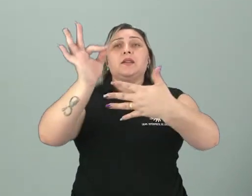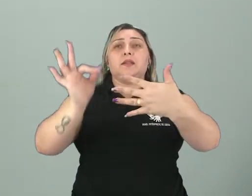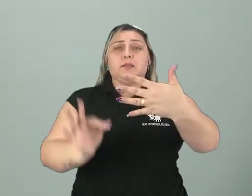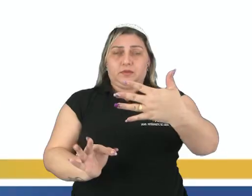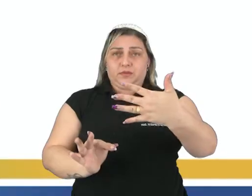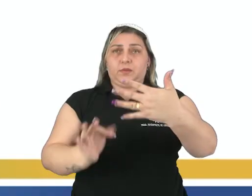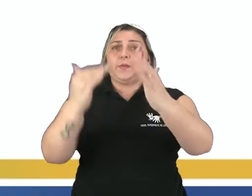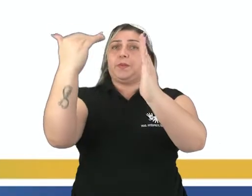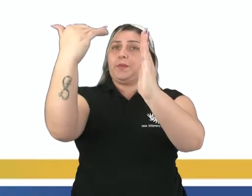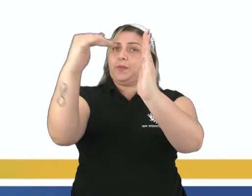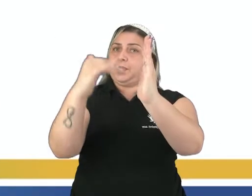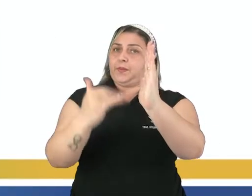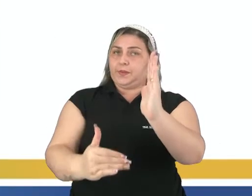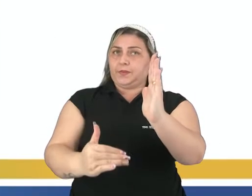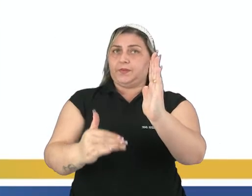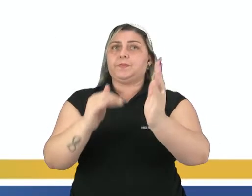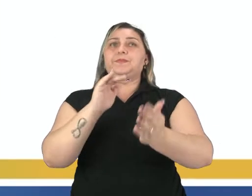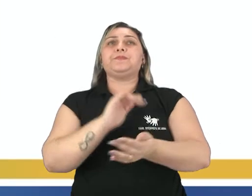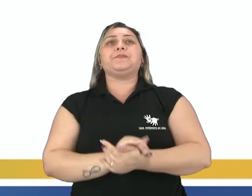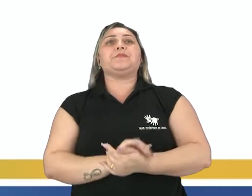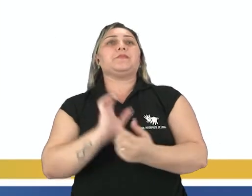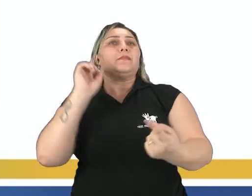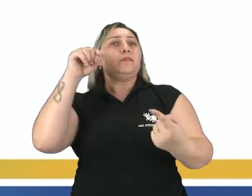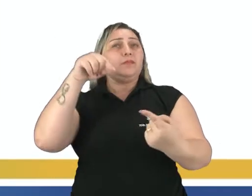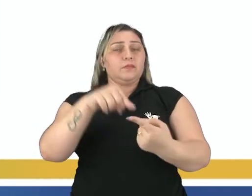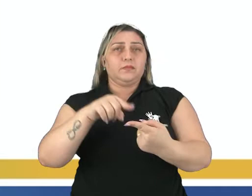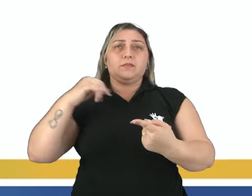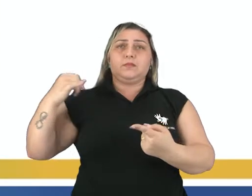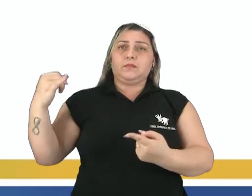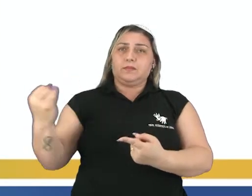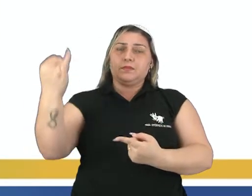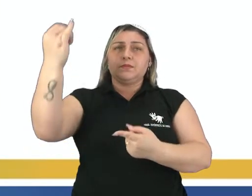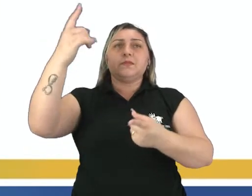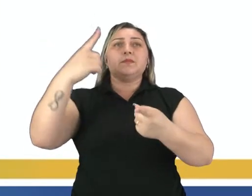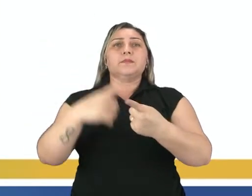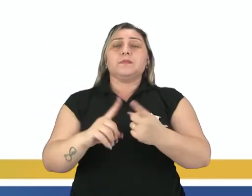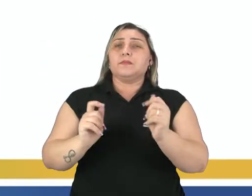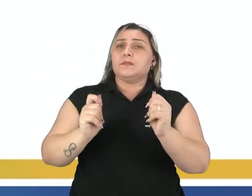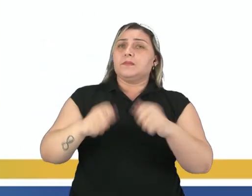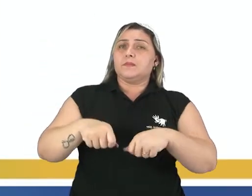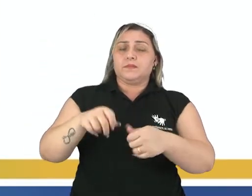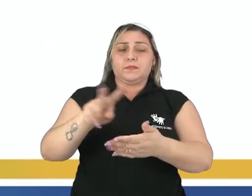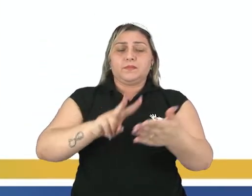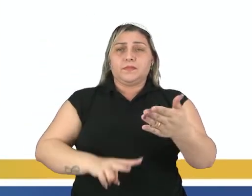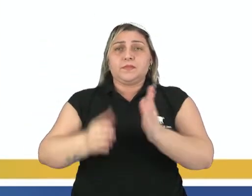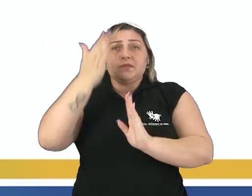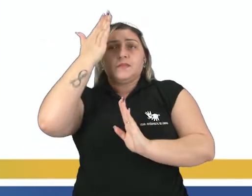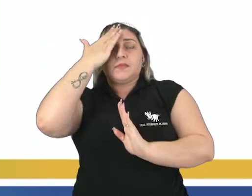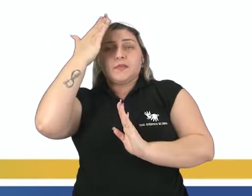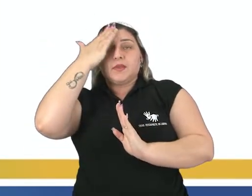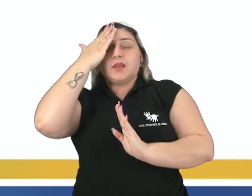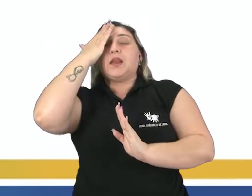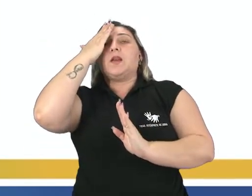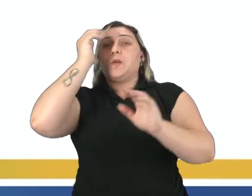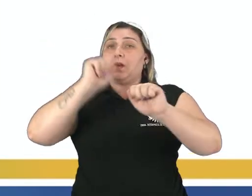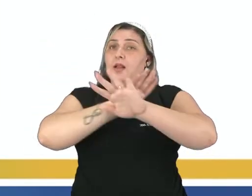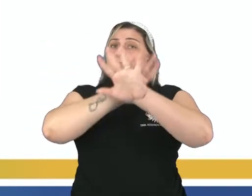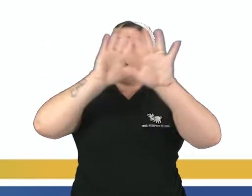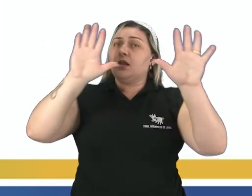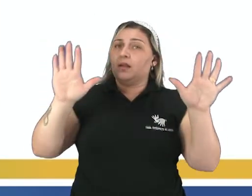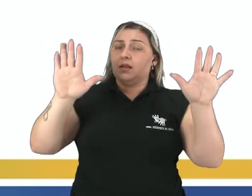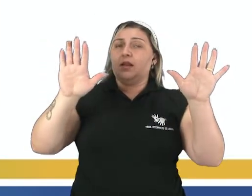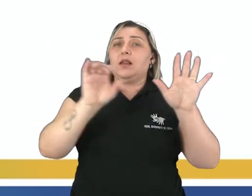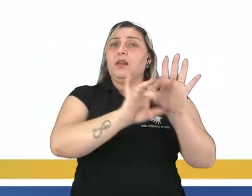uma enumeração. Essa função é muito importante porque permite ao leitor identificar com maior